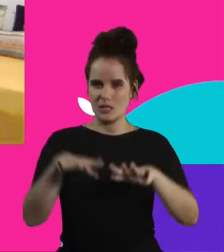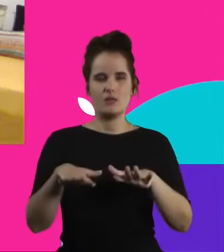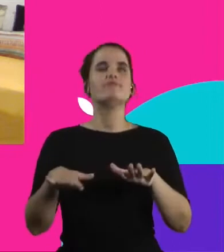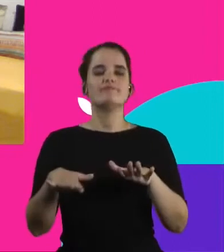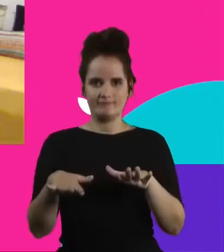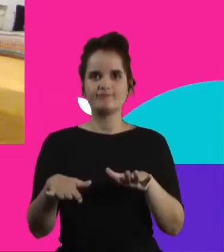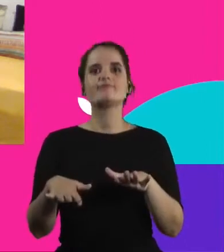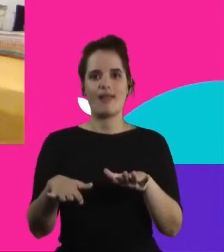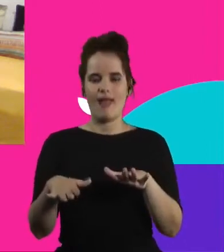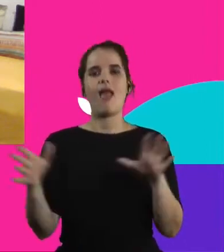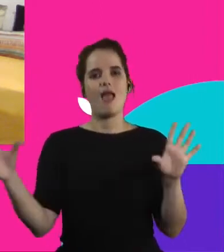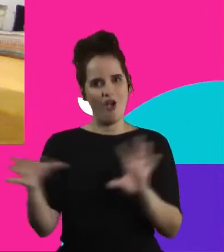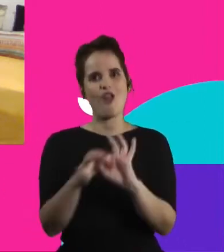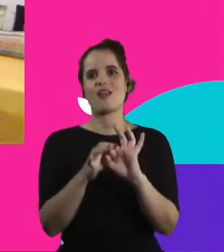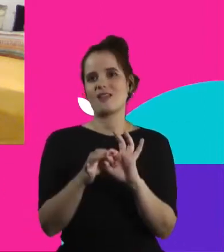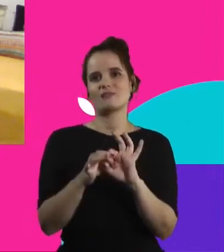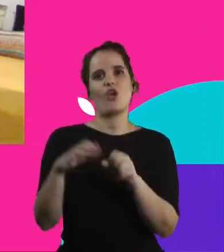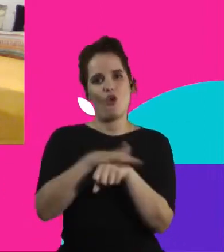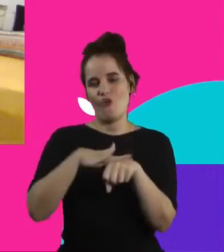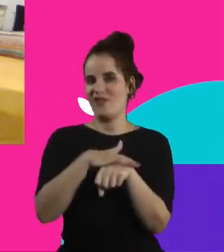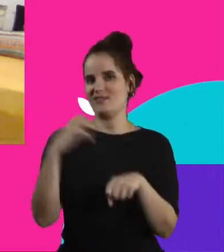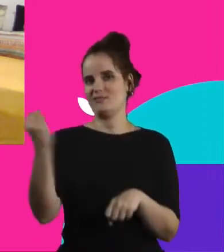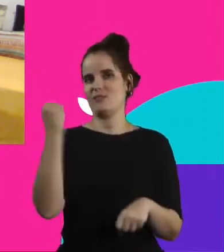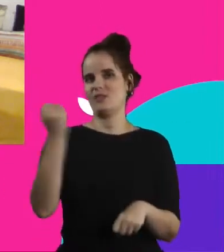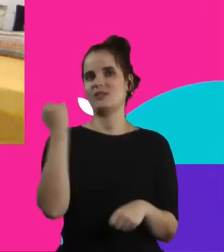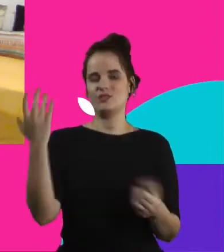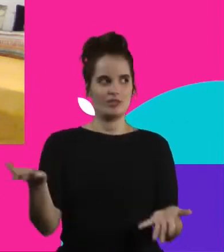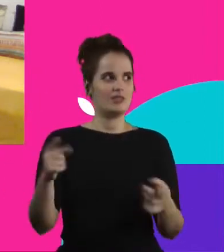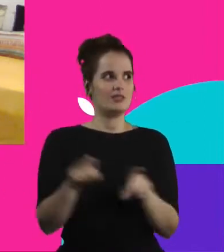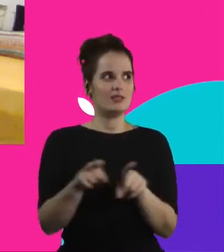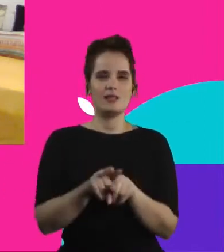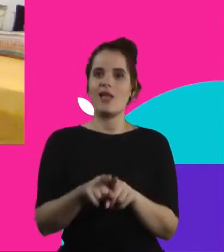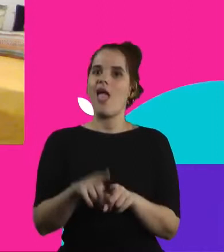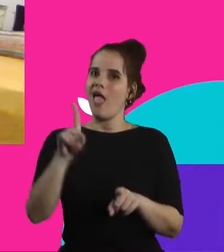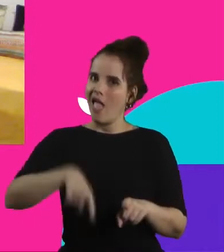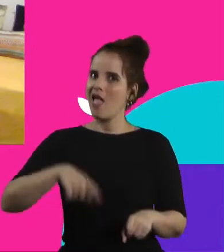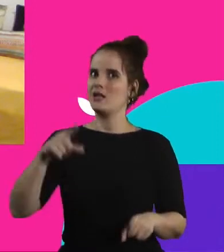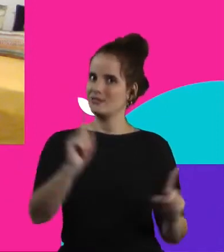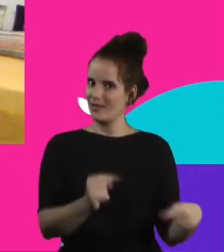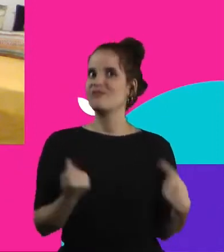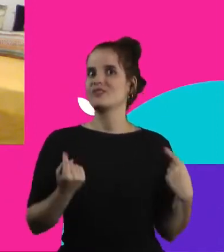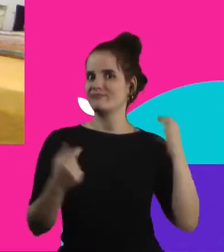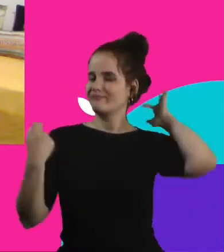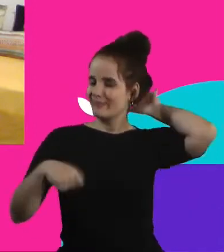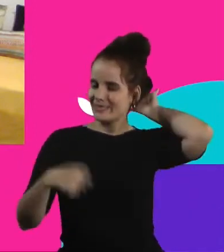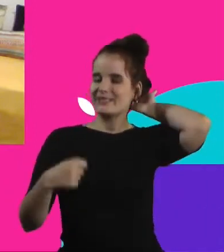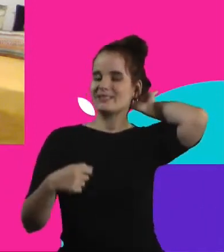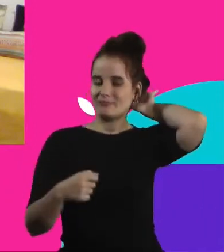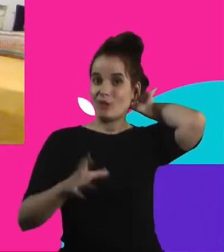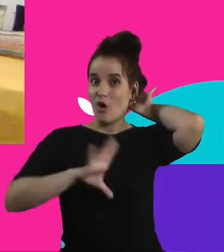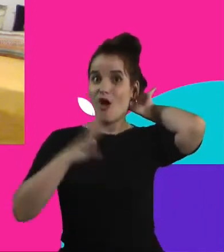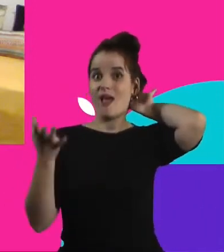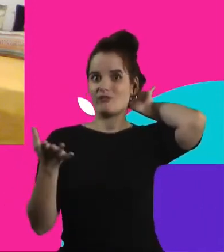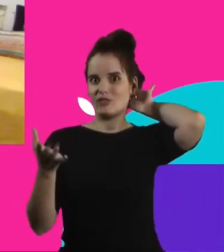totalmente conectado com essas conversas que importam. E mergulhar, de fato, é um desafio, né, requer coragem. E eu com certeza